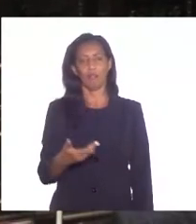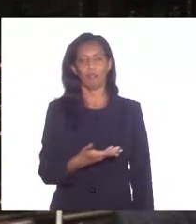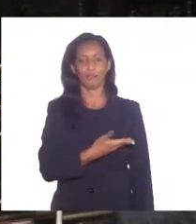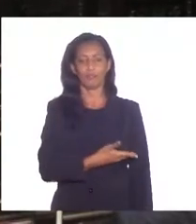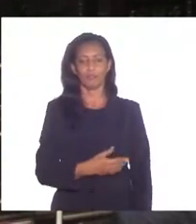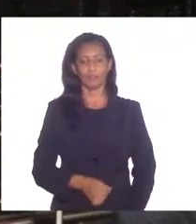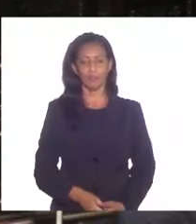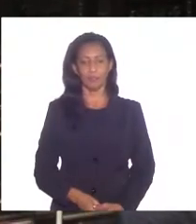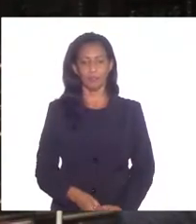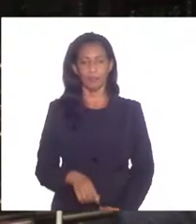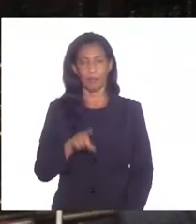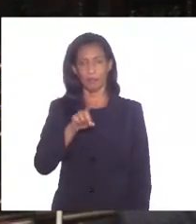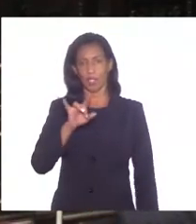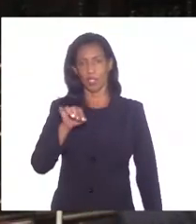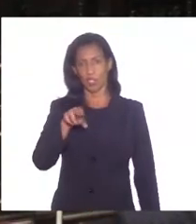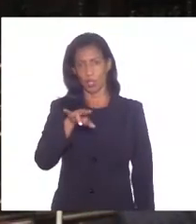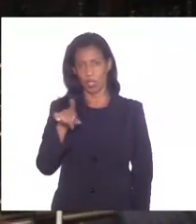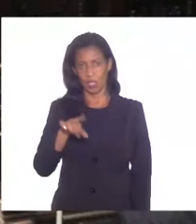Dionísio Lins chegou.